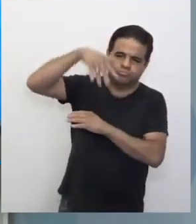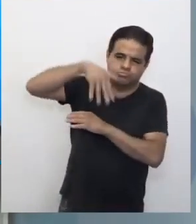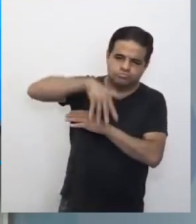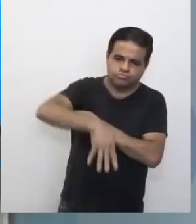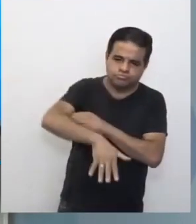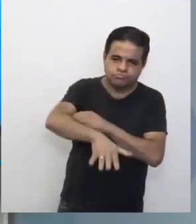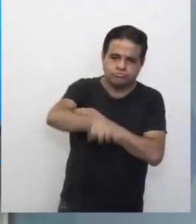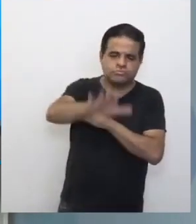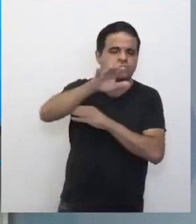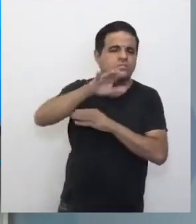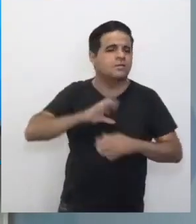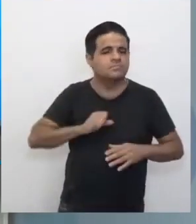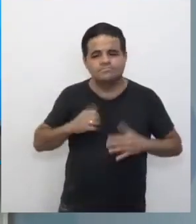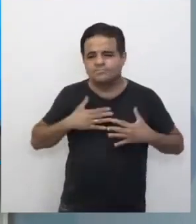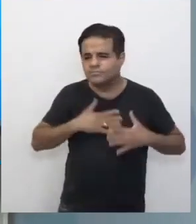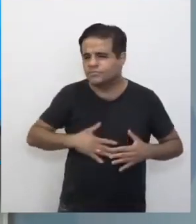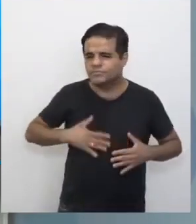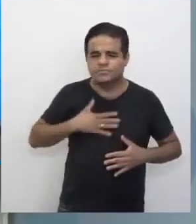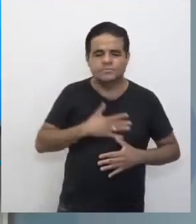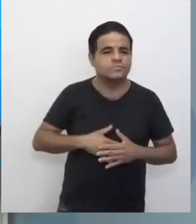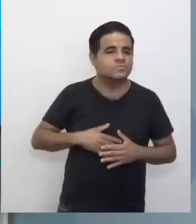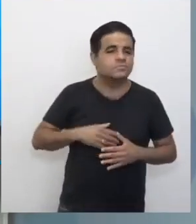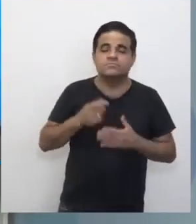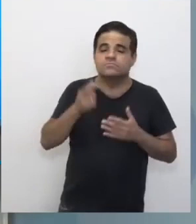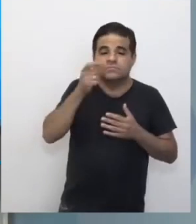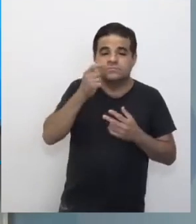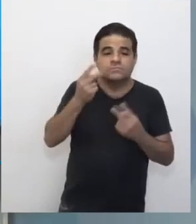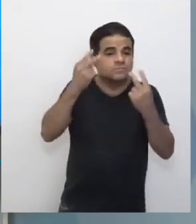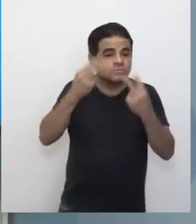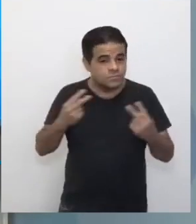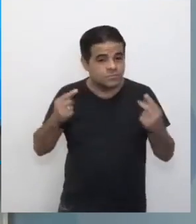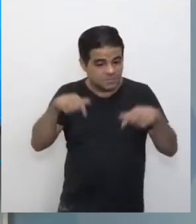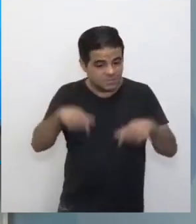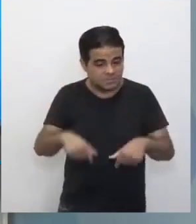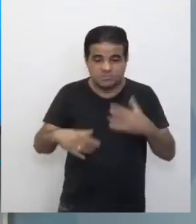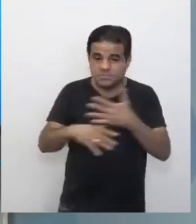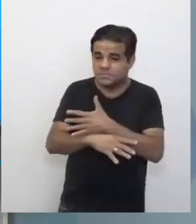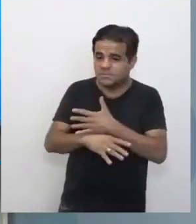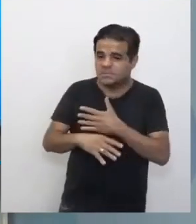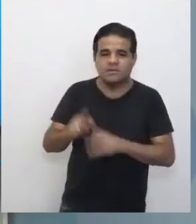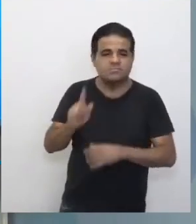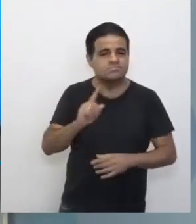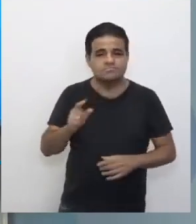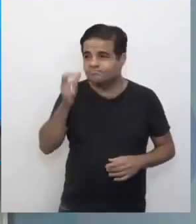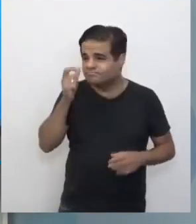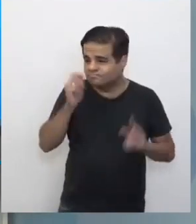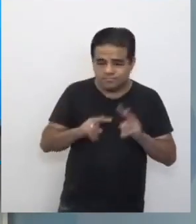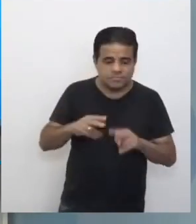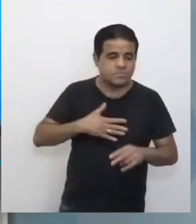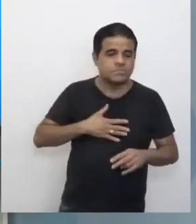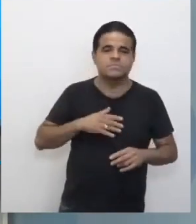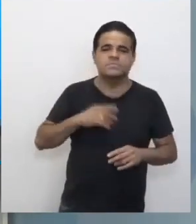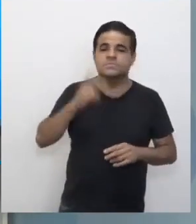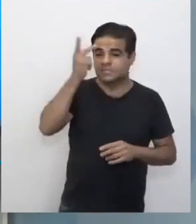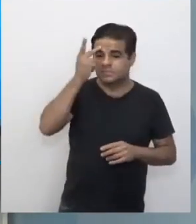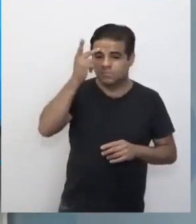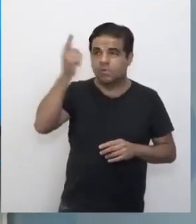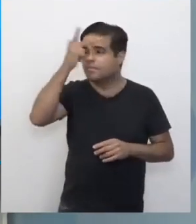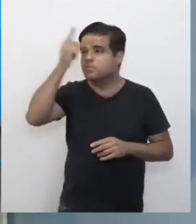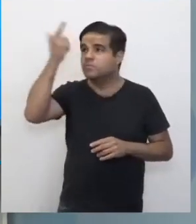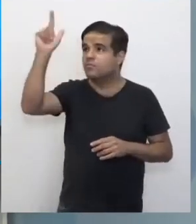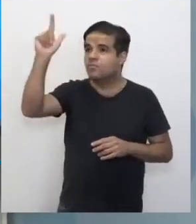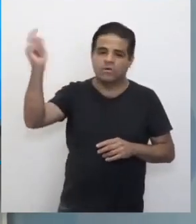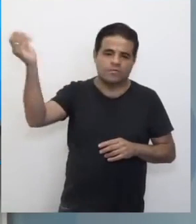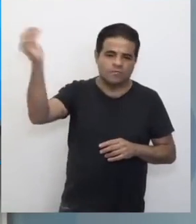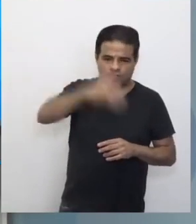gente aprecia tudo, mas a gente não aprecia a nossa cidade. Aí, quando alguém vem de fora aqui para São Paulo e começa a andar,